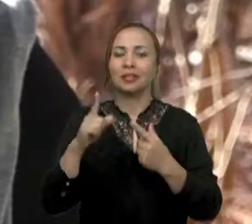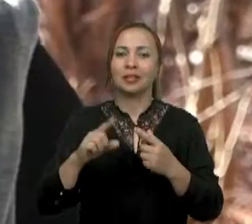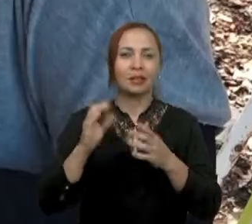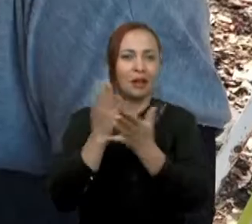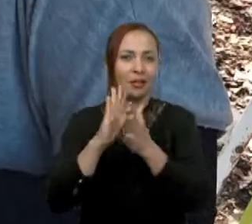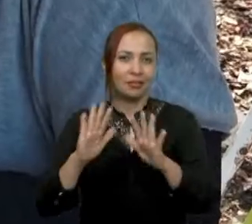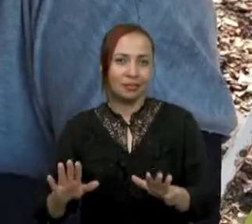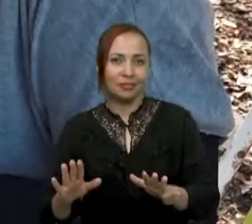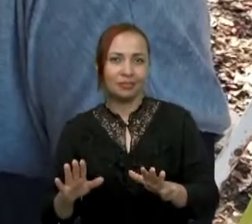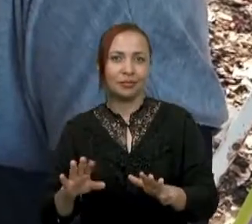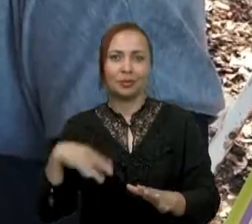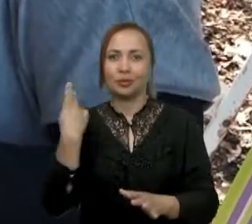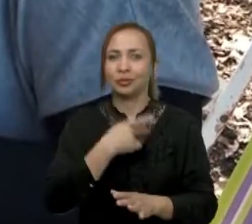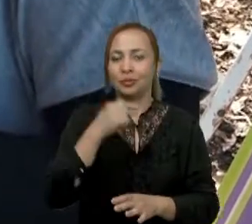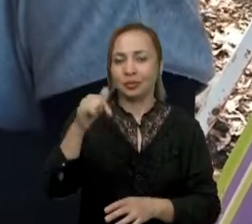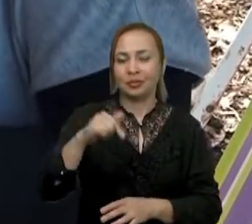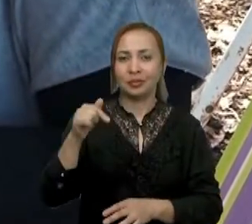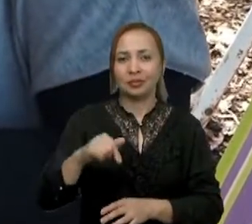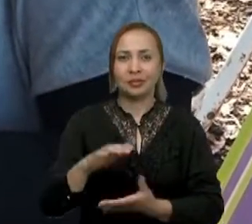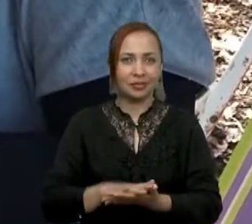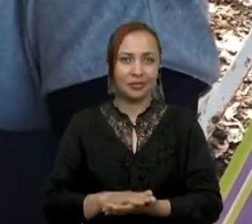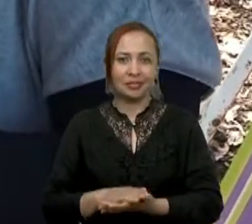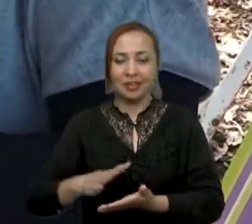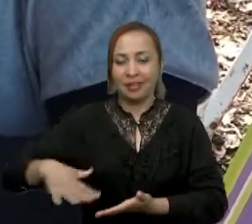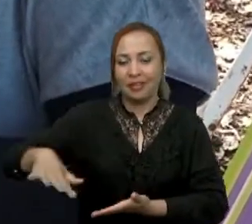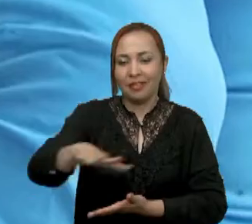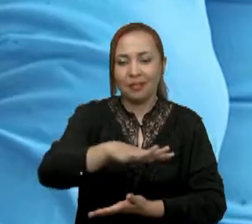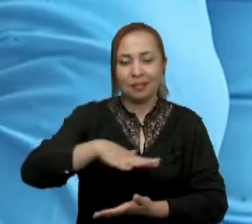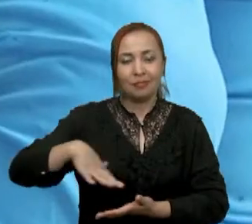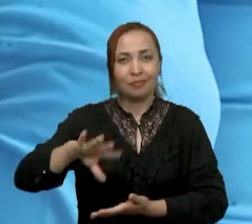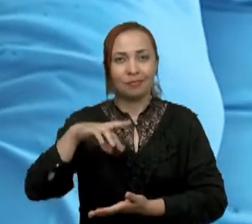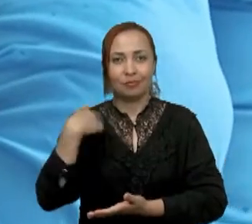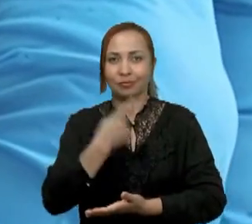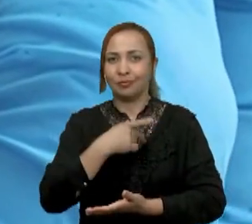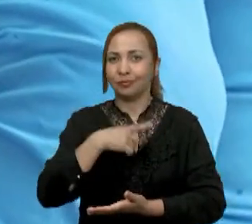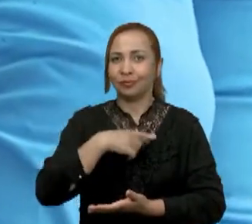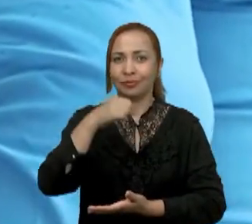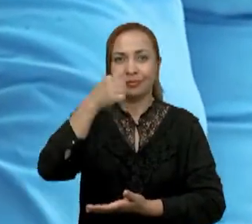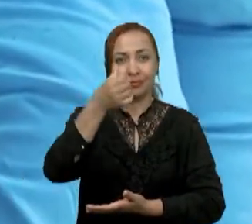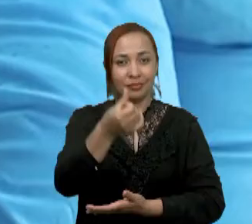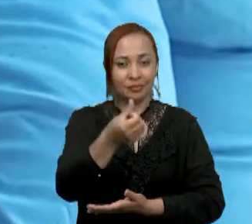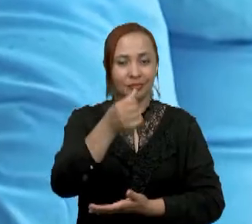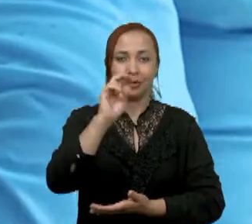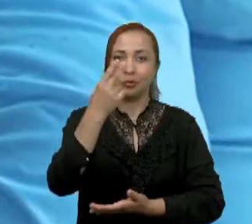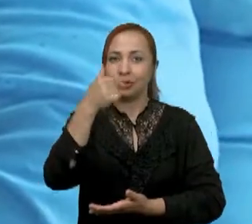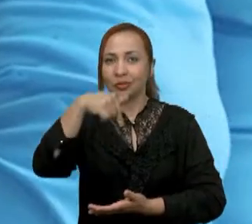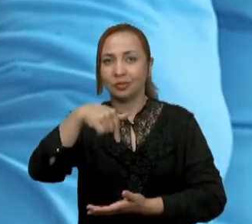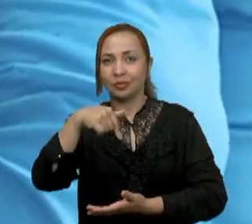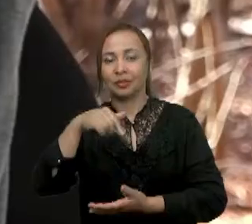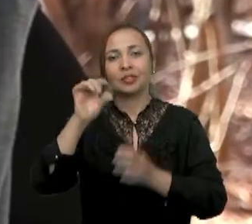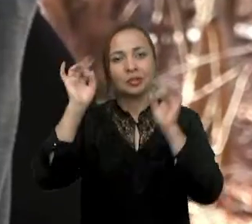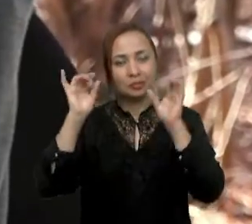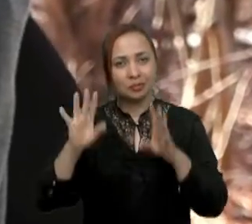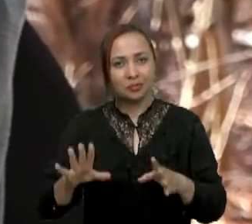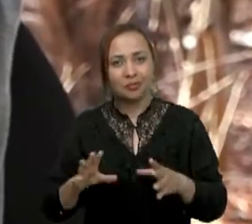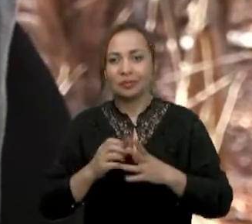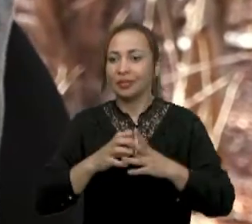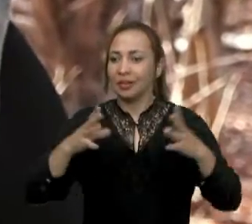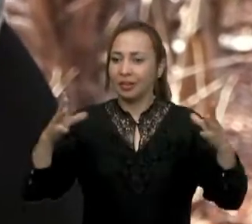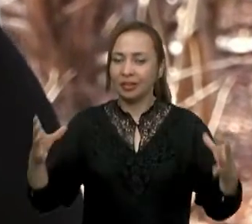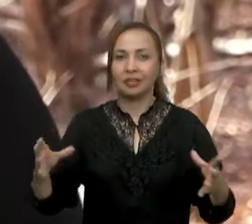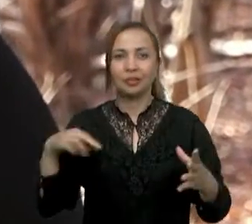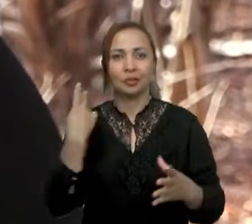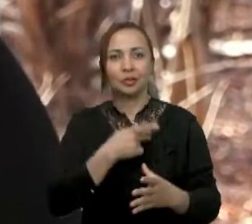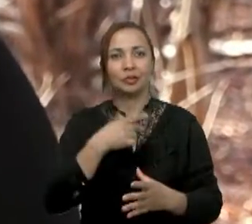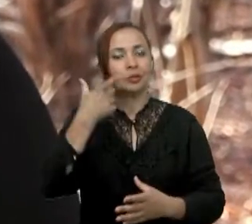esse recurso a gente aqui nessa nessa área a gente tem seis sete espécies os fumantes que a gente